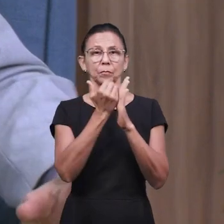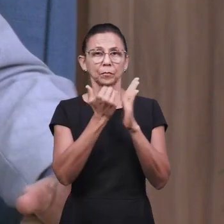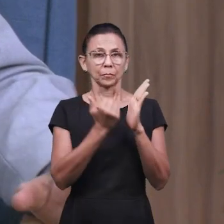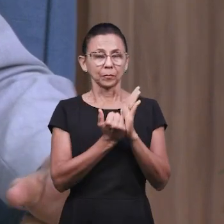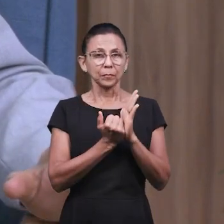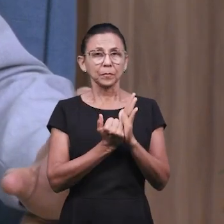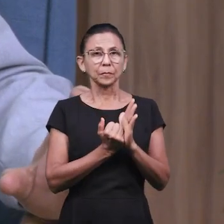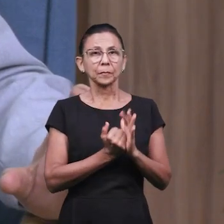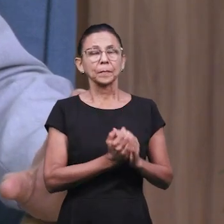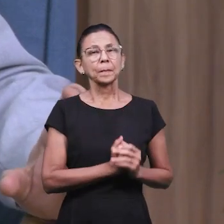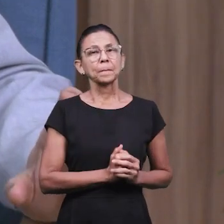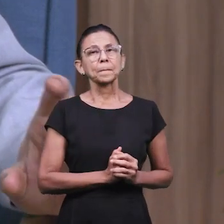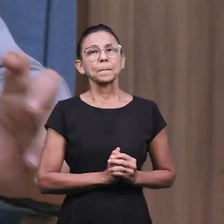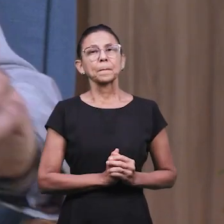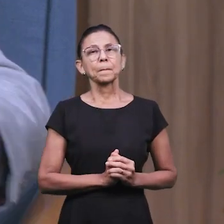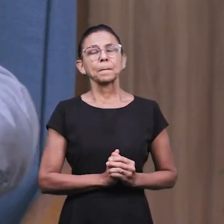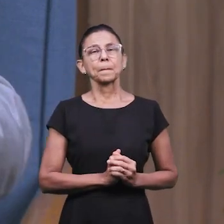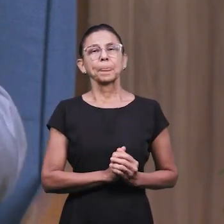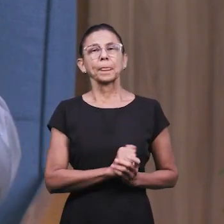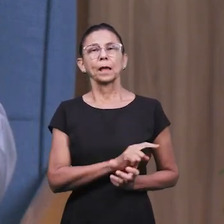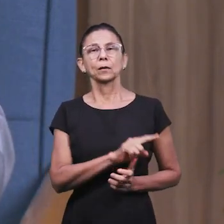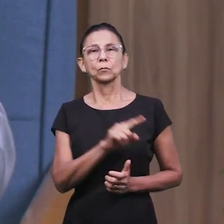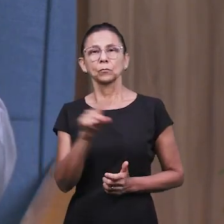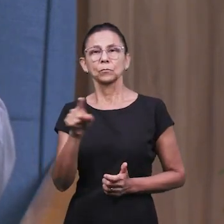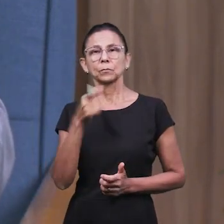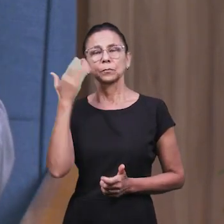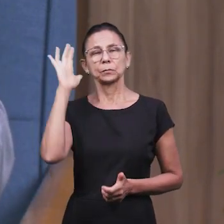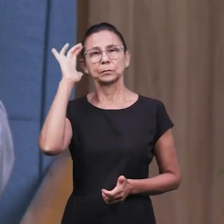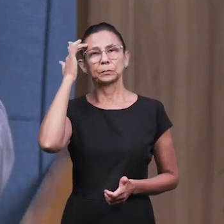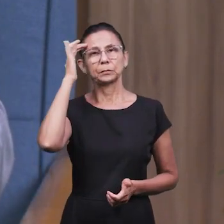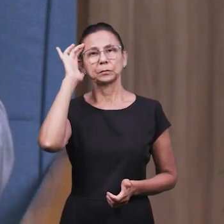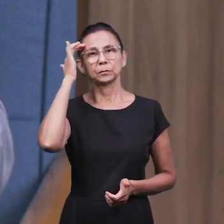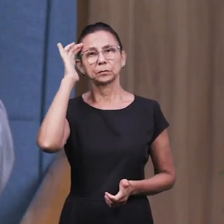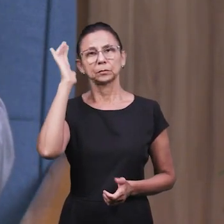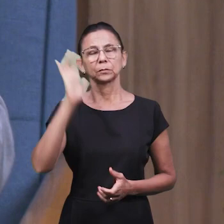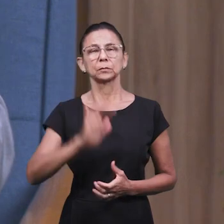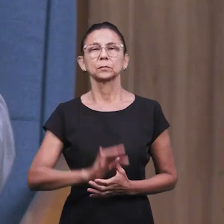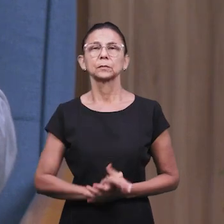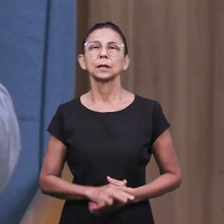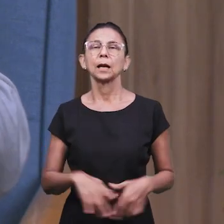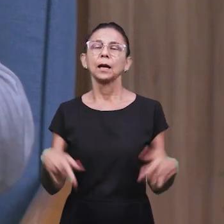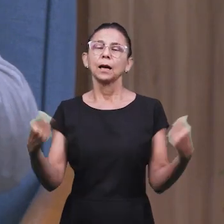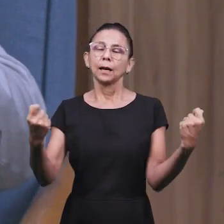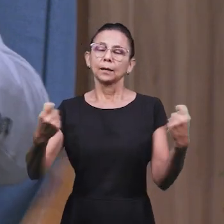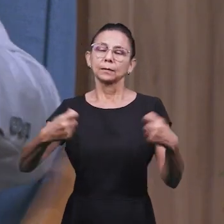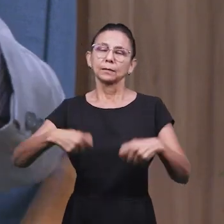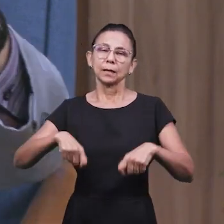entendam essa palavra, né, que nós utilizamos aqui, a